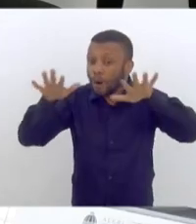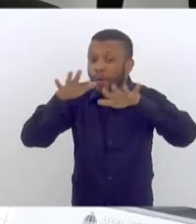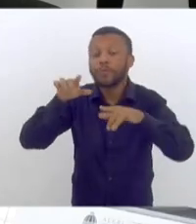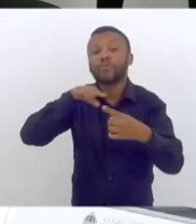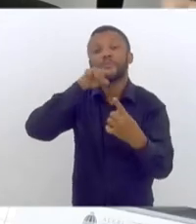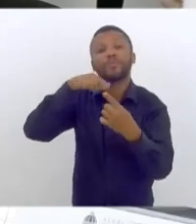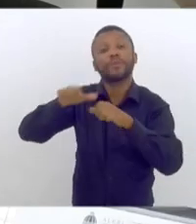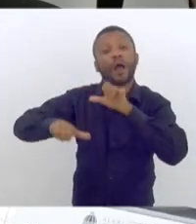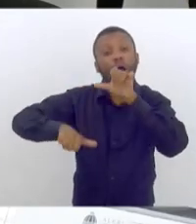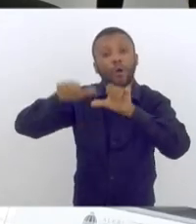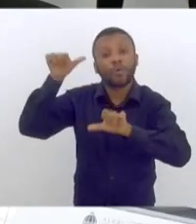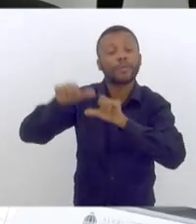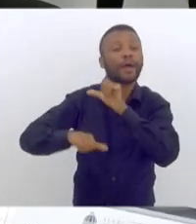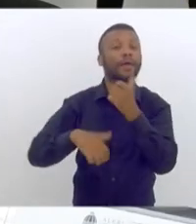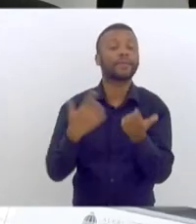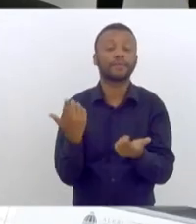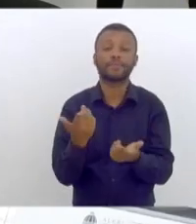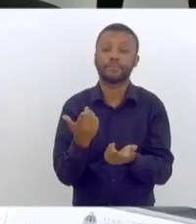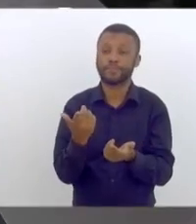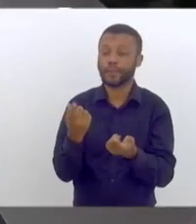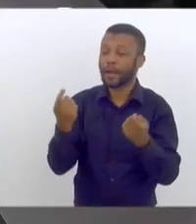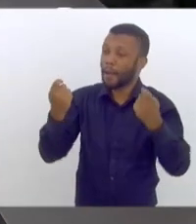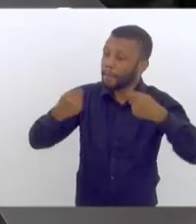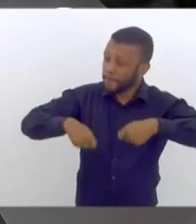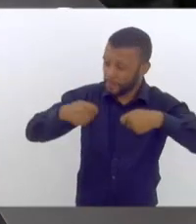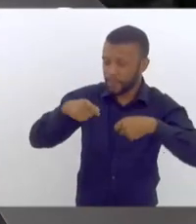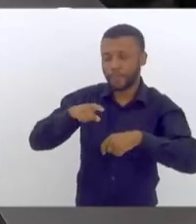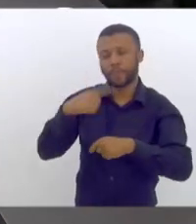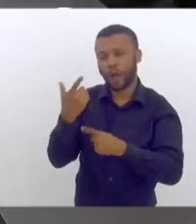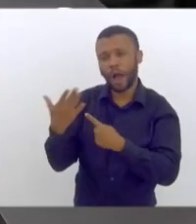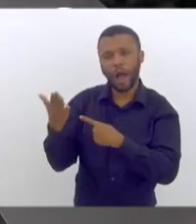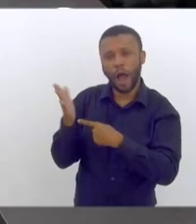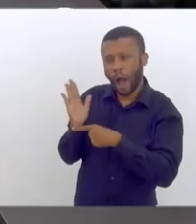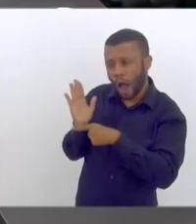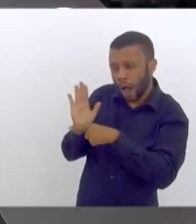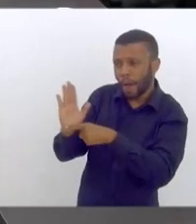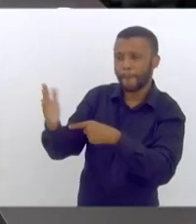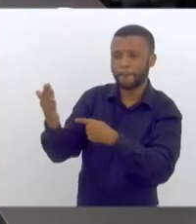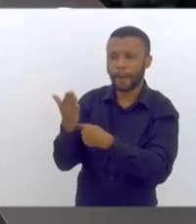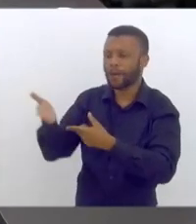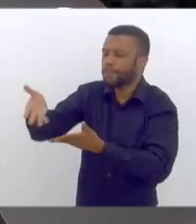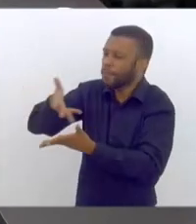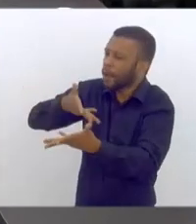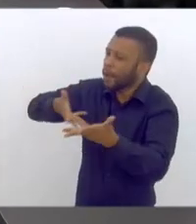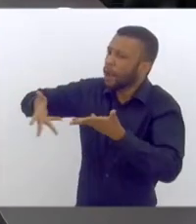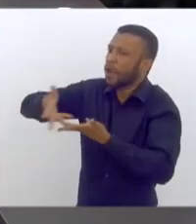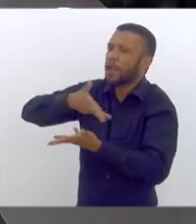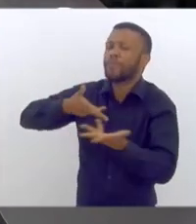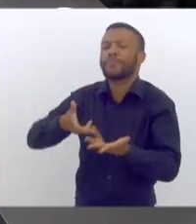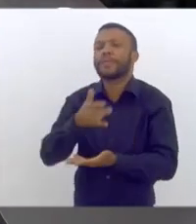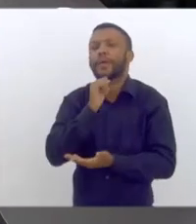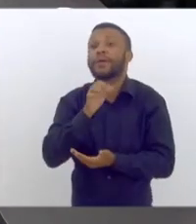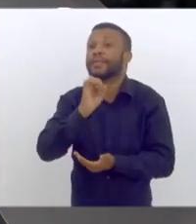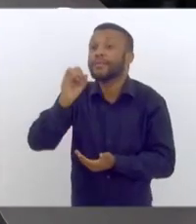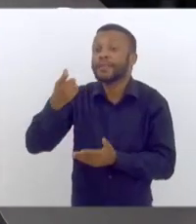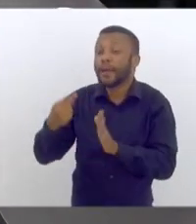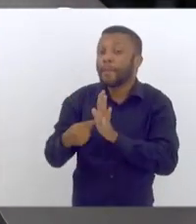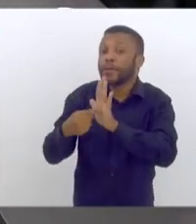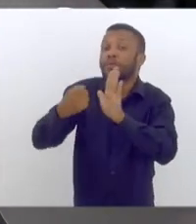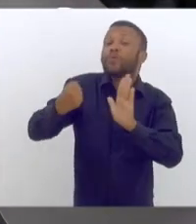altera facilitar se a senhora numerar essa